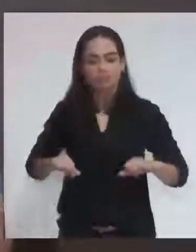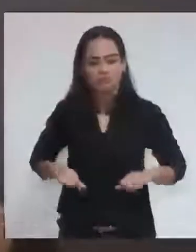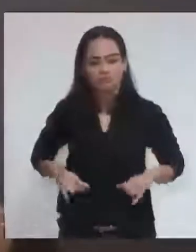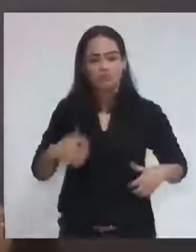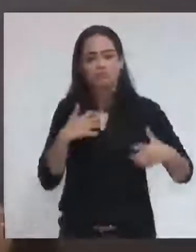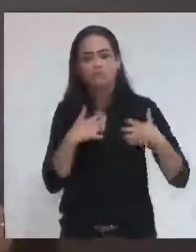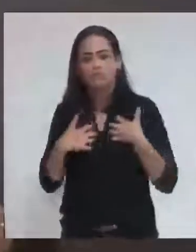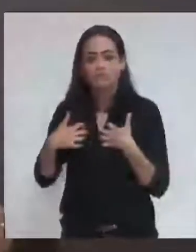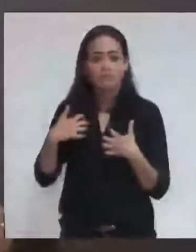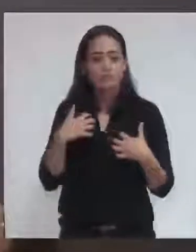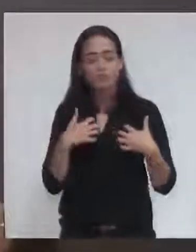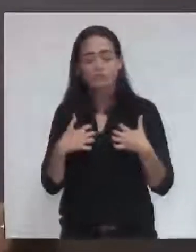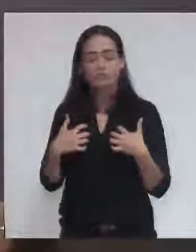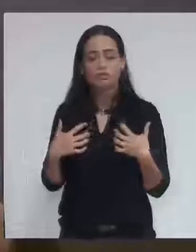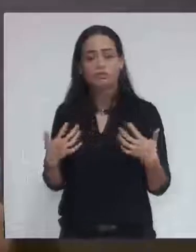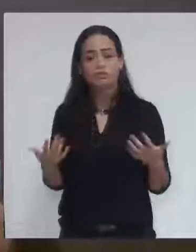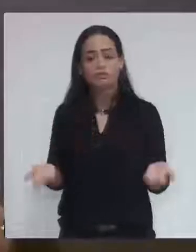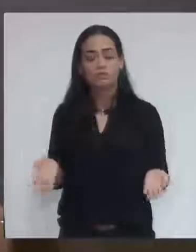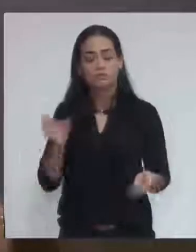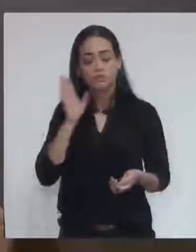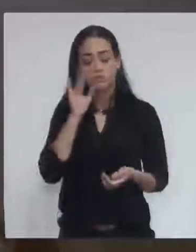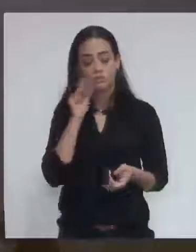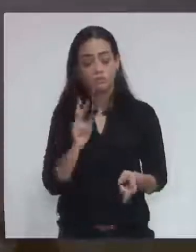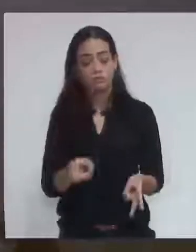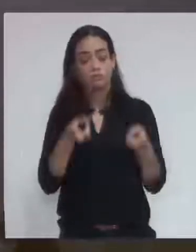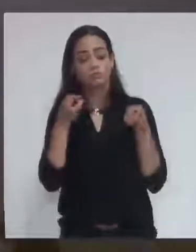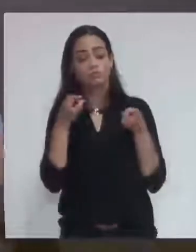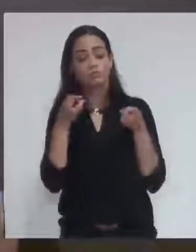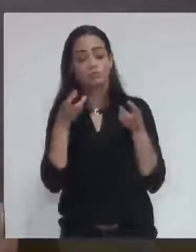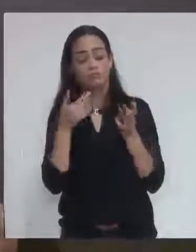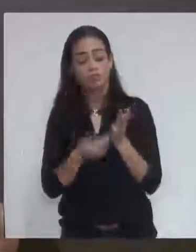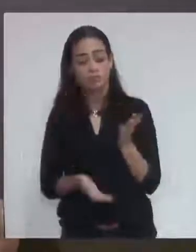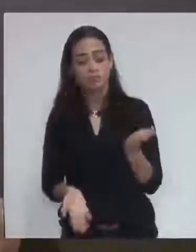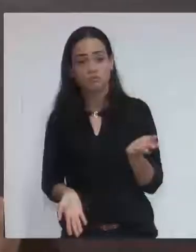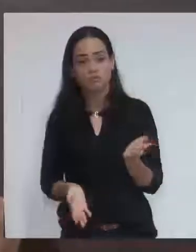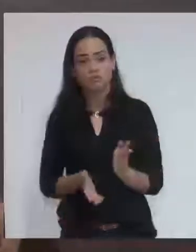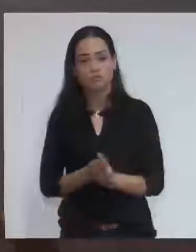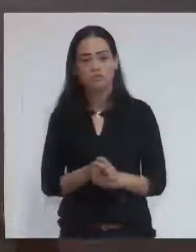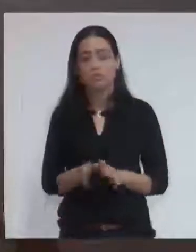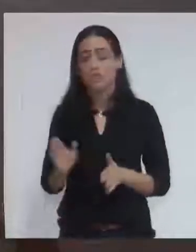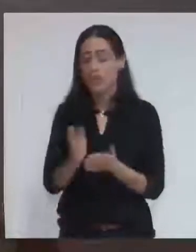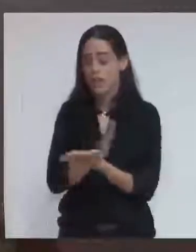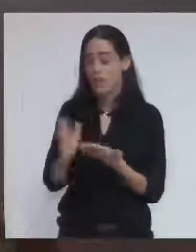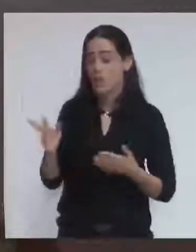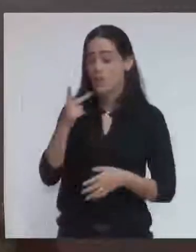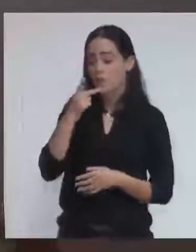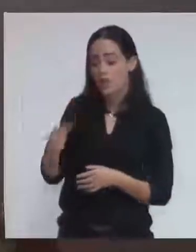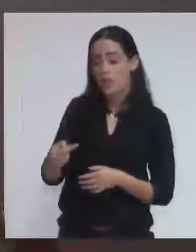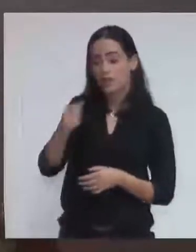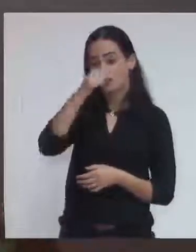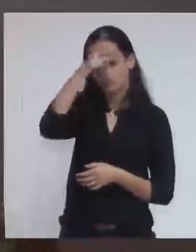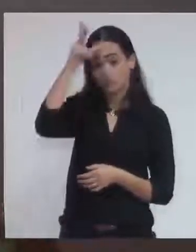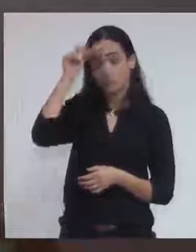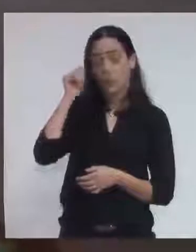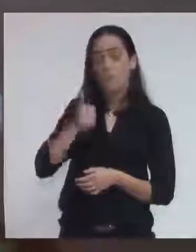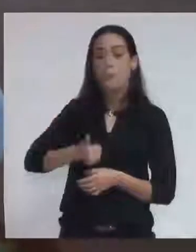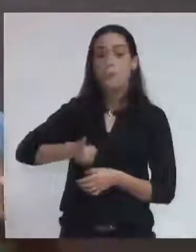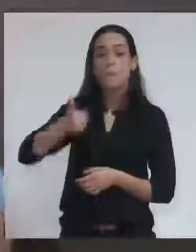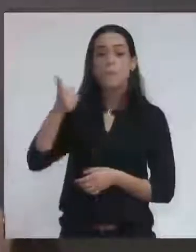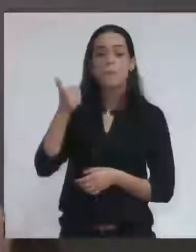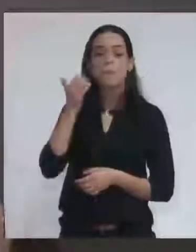perdido, e aí algumas pessoas falam assim, mas o Jaime é tão bonzinho, e ele é o prefeito mesmo. Ele